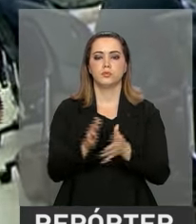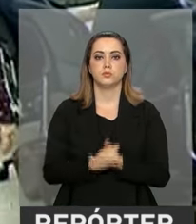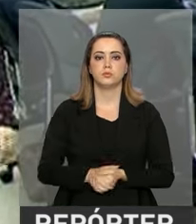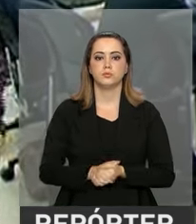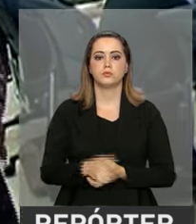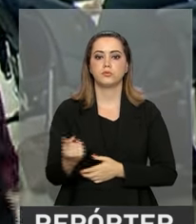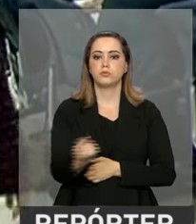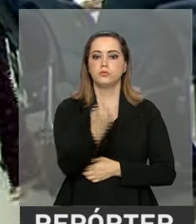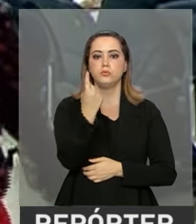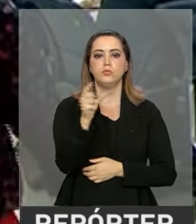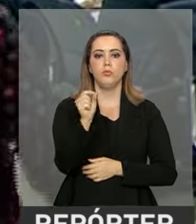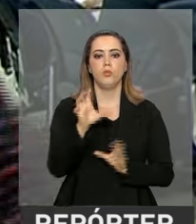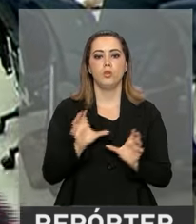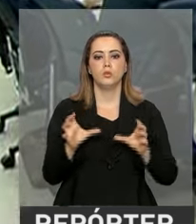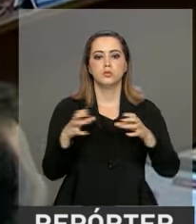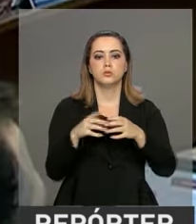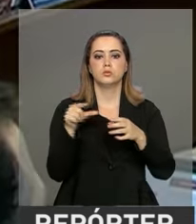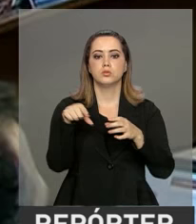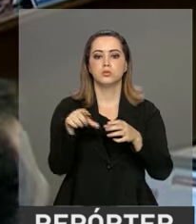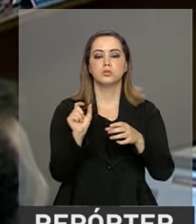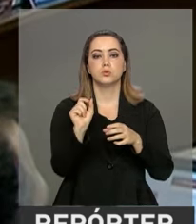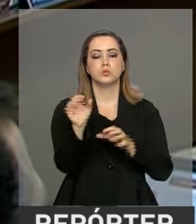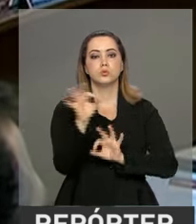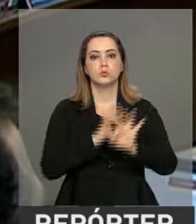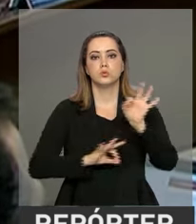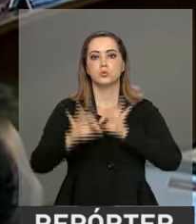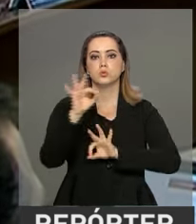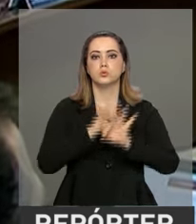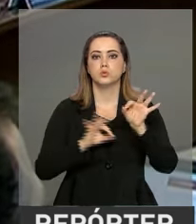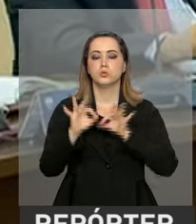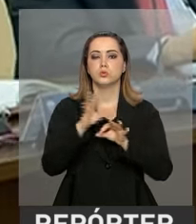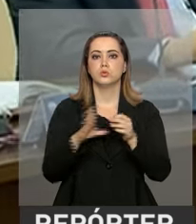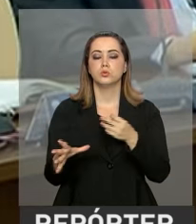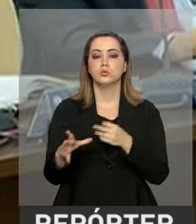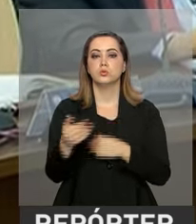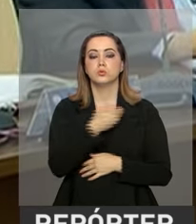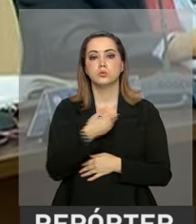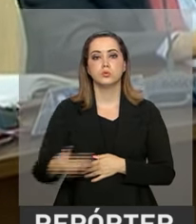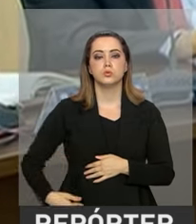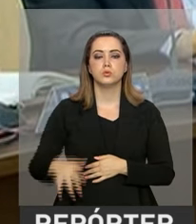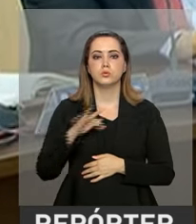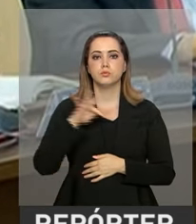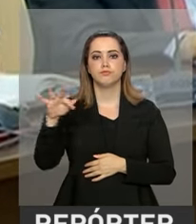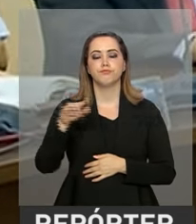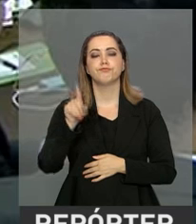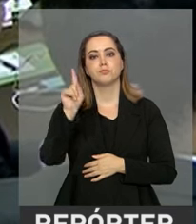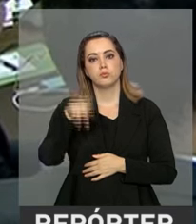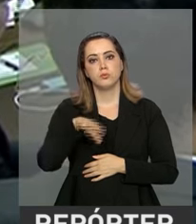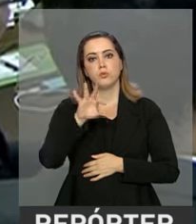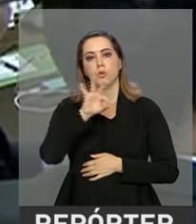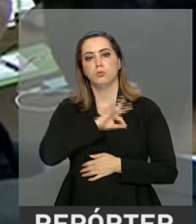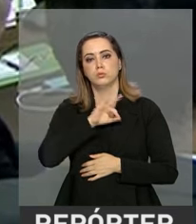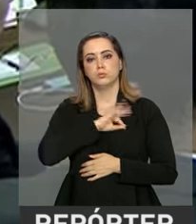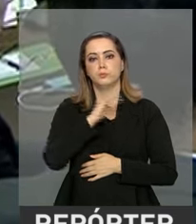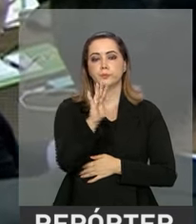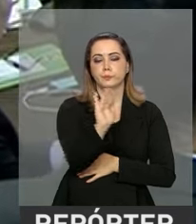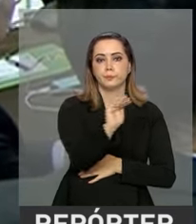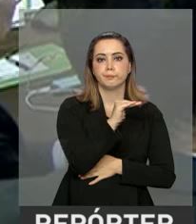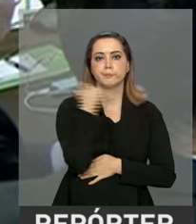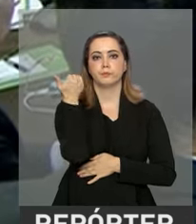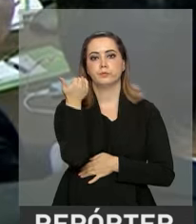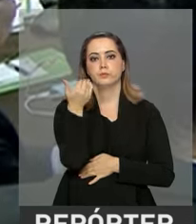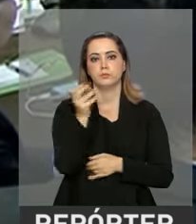dos assuntos na reunião do grupo que monitora as ações do governo federal nos Jogos Olímpicos foi a morte de um agente da Força Nacional de